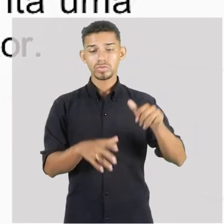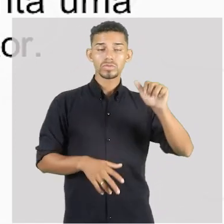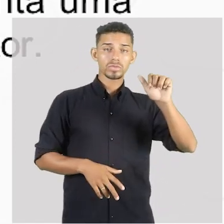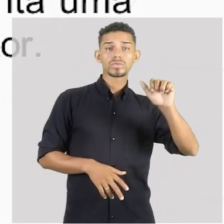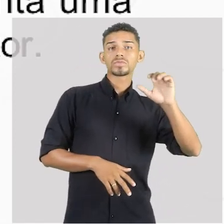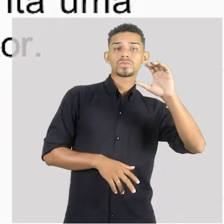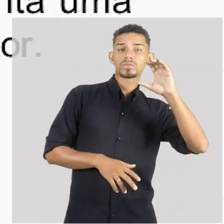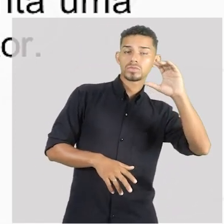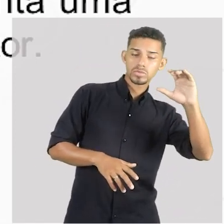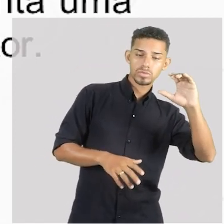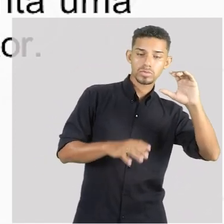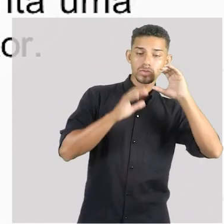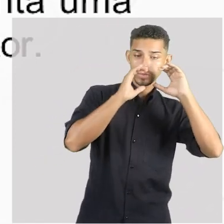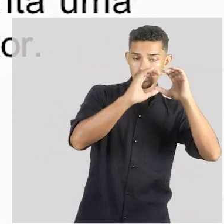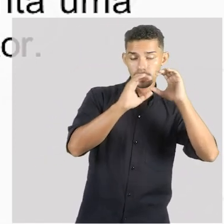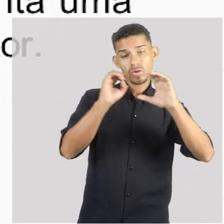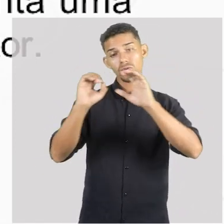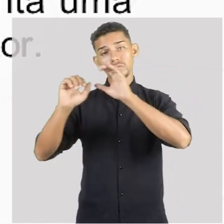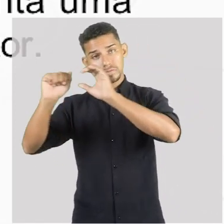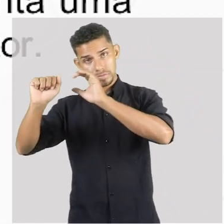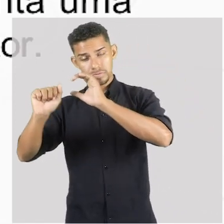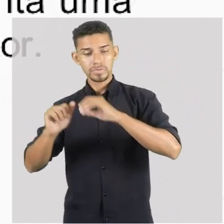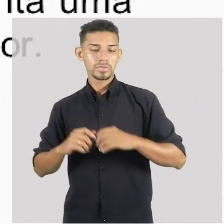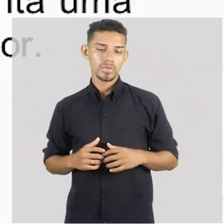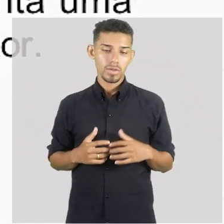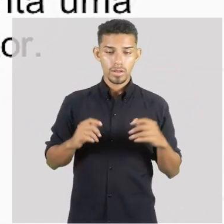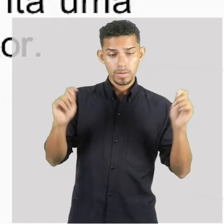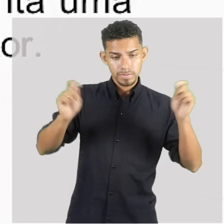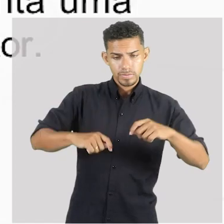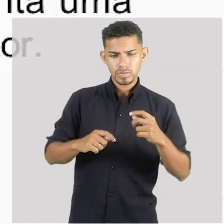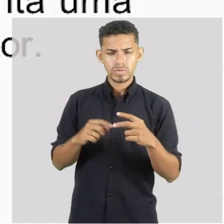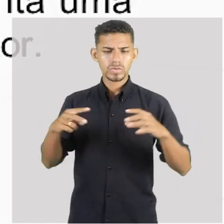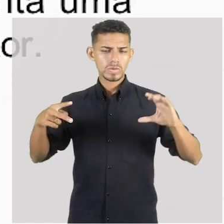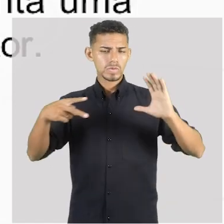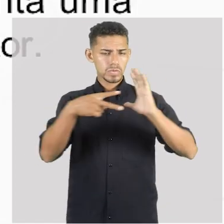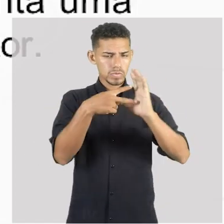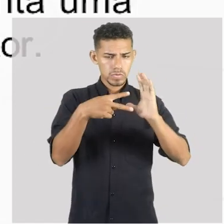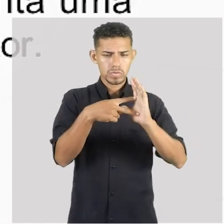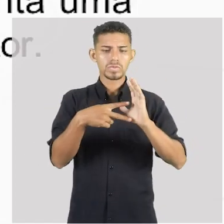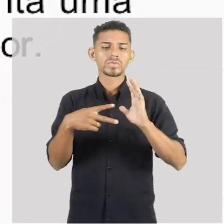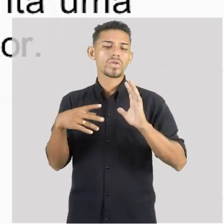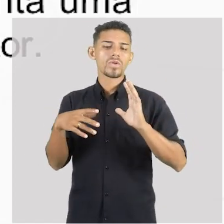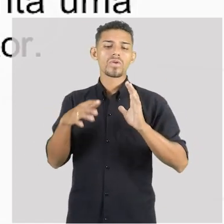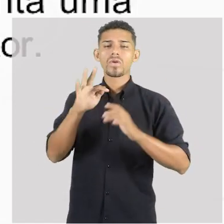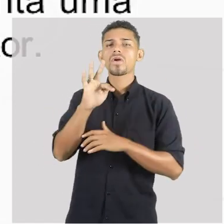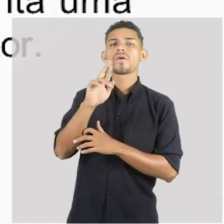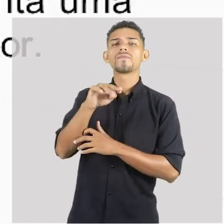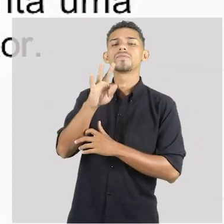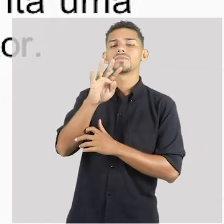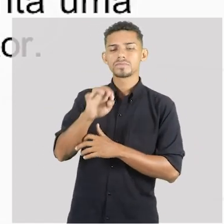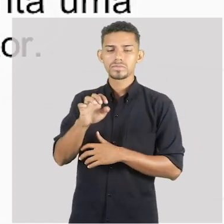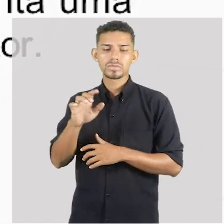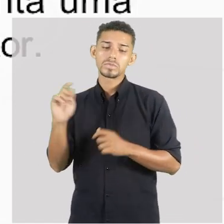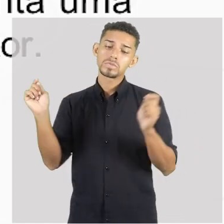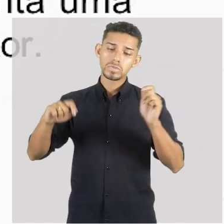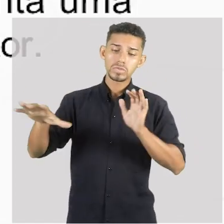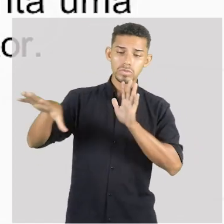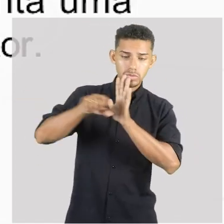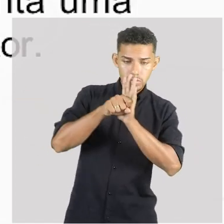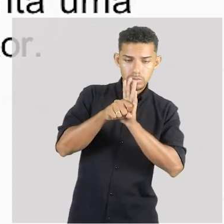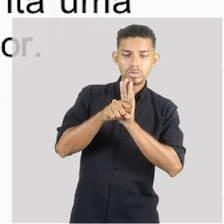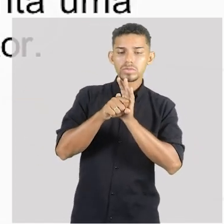contínua. Quando seus dois terminais são ligados a uma fonte, ele é capaz de armazenar carga